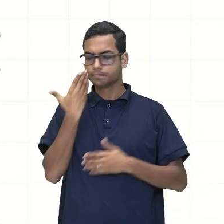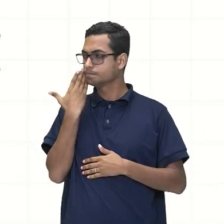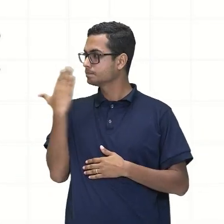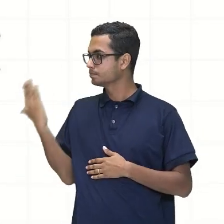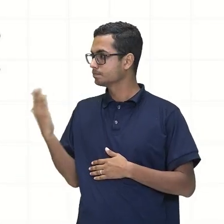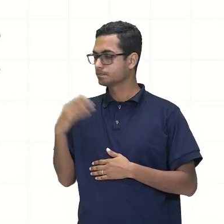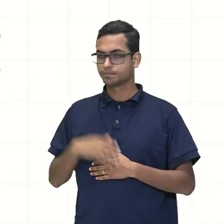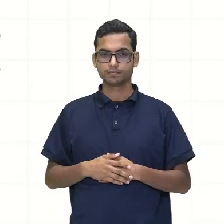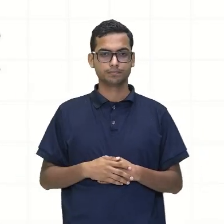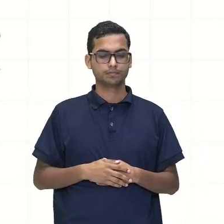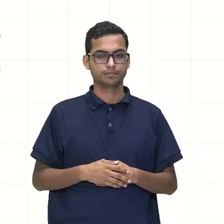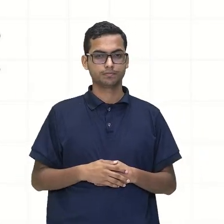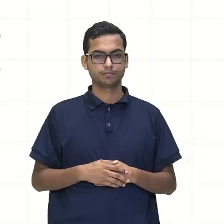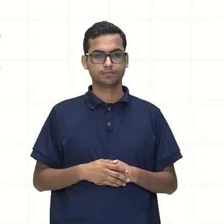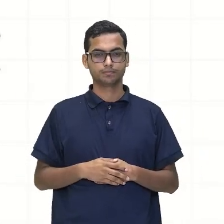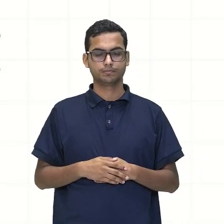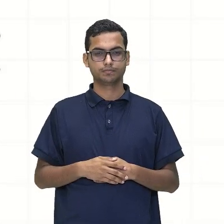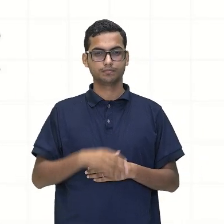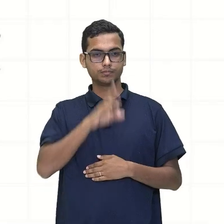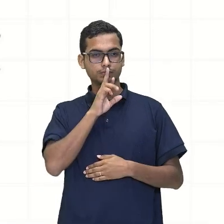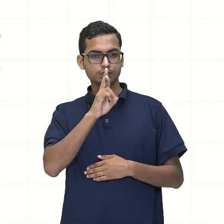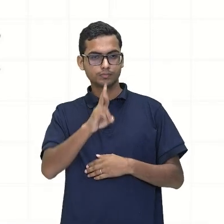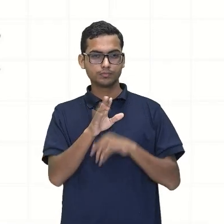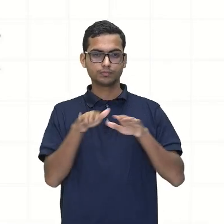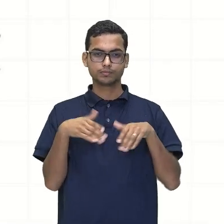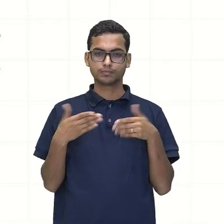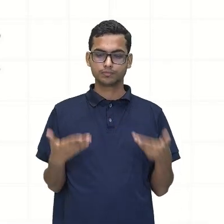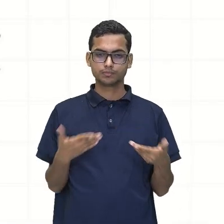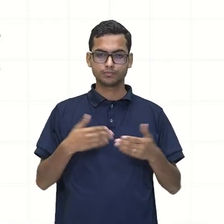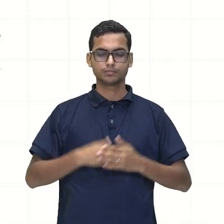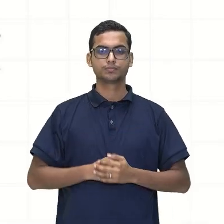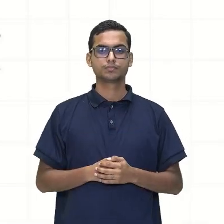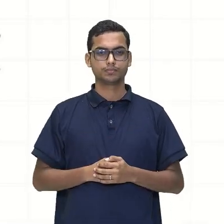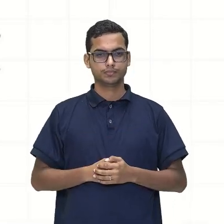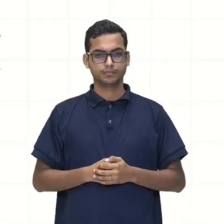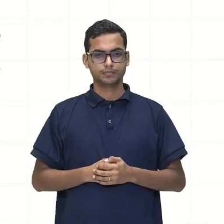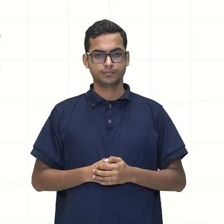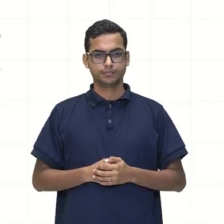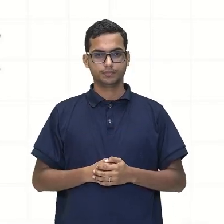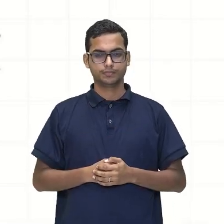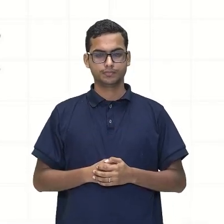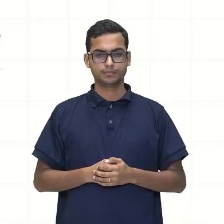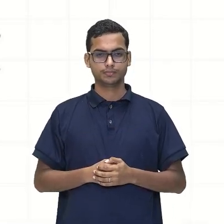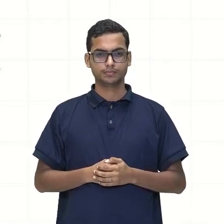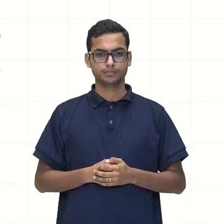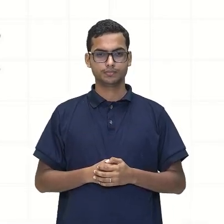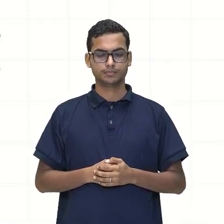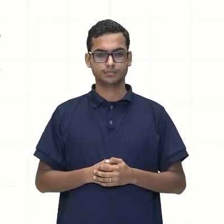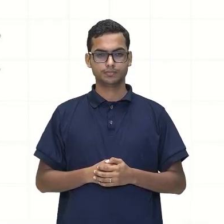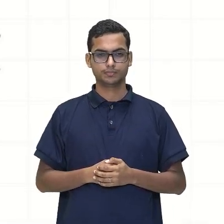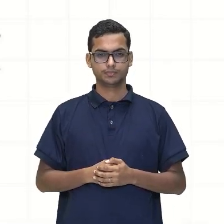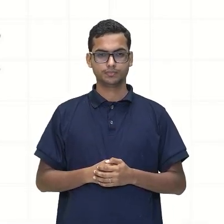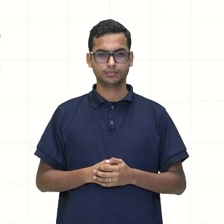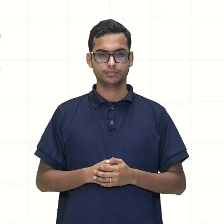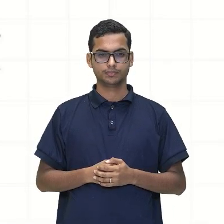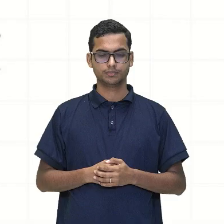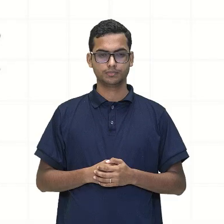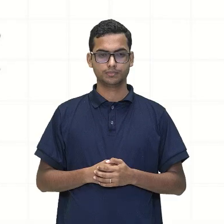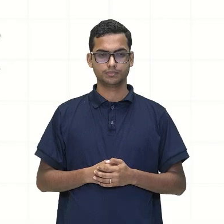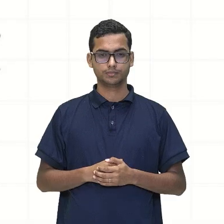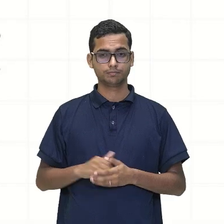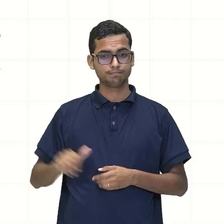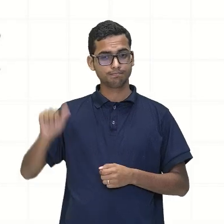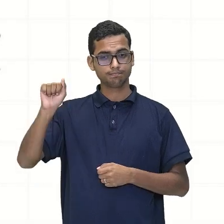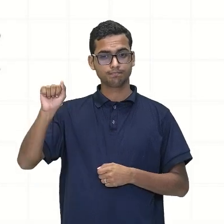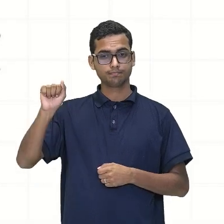fazer. Qual será o resultado se nessa ficha houver, letra A, o número